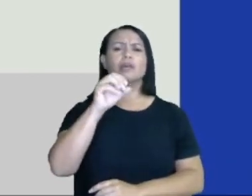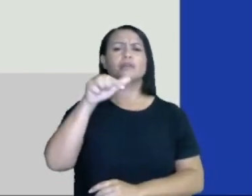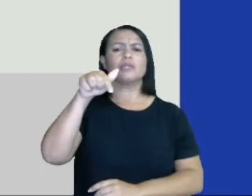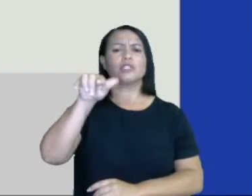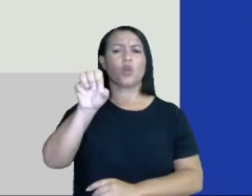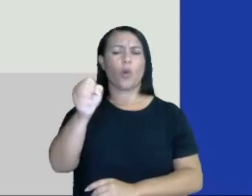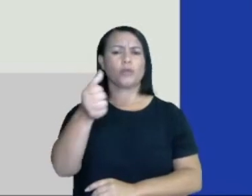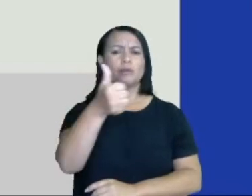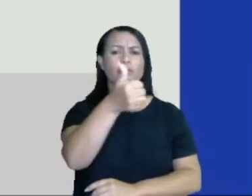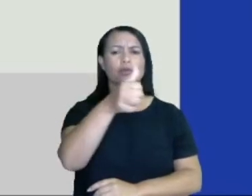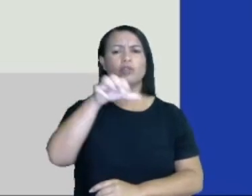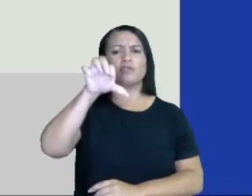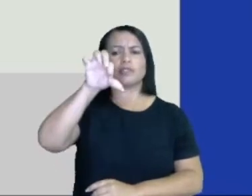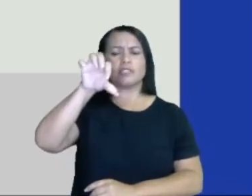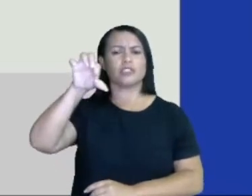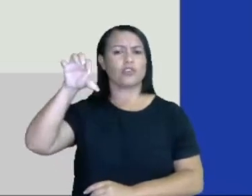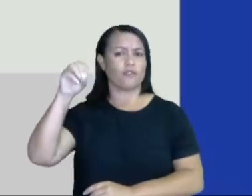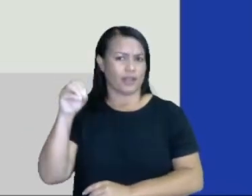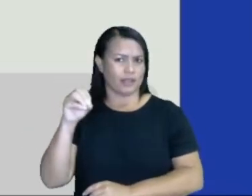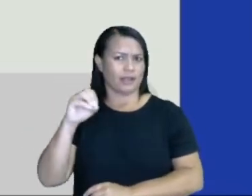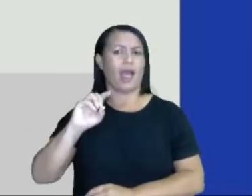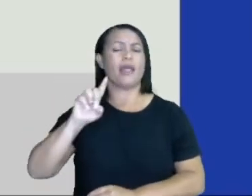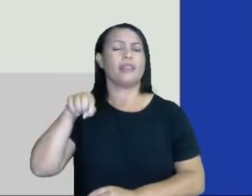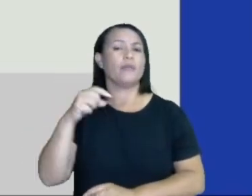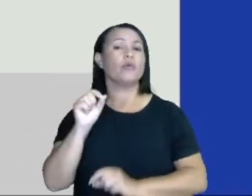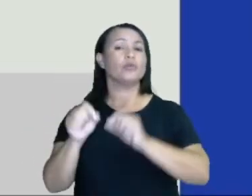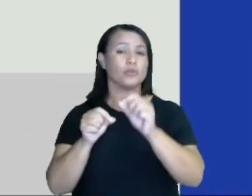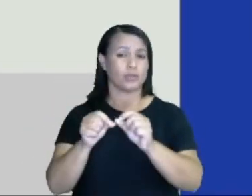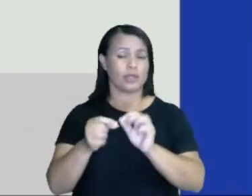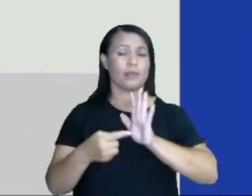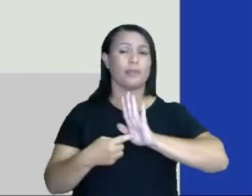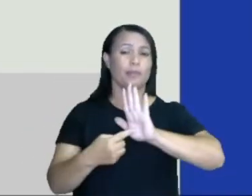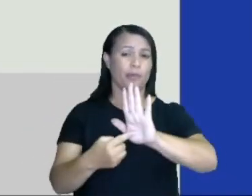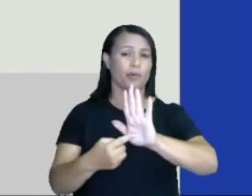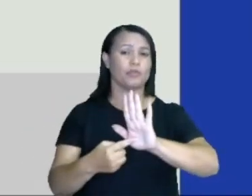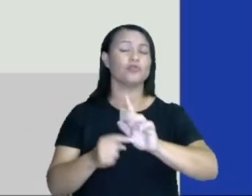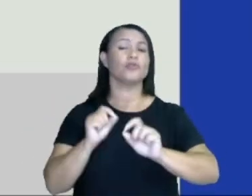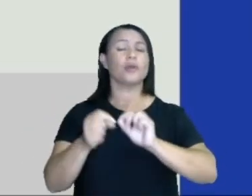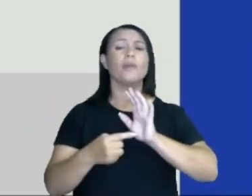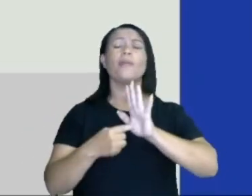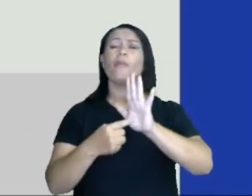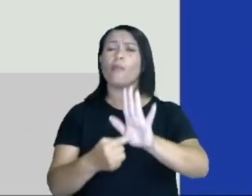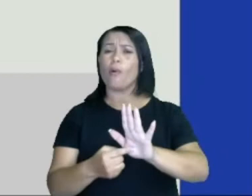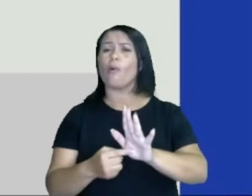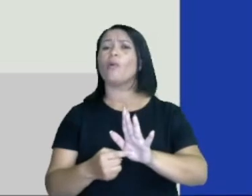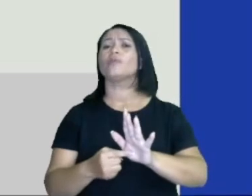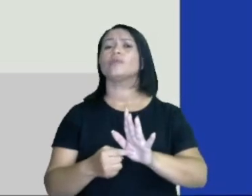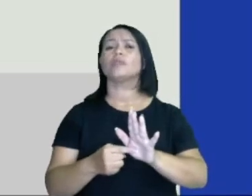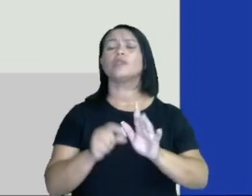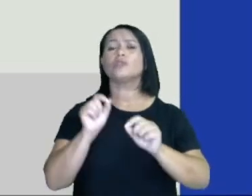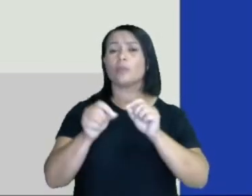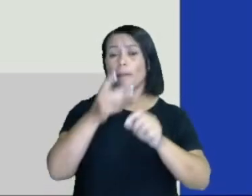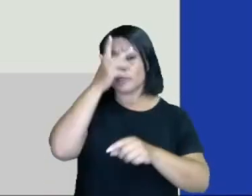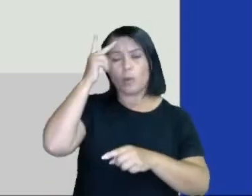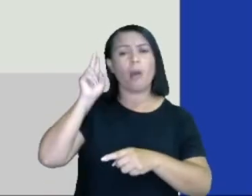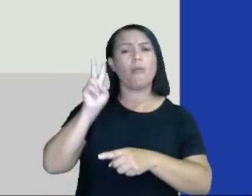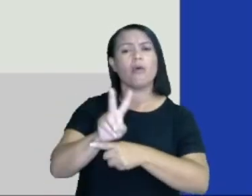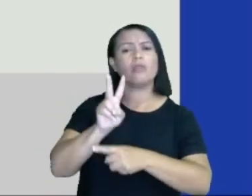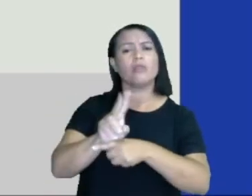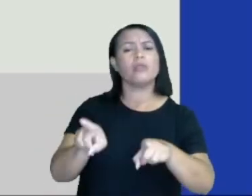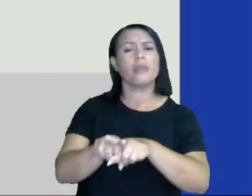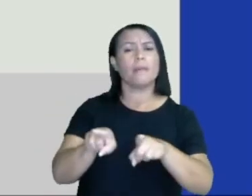8.078 de 1990. Logo em seguida, ó, dispõe sobre a proteção do consumidor e